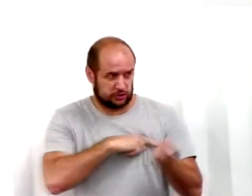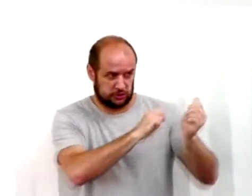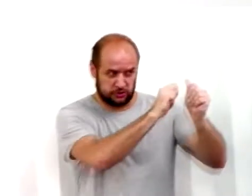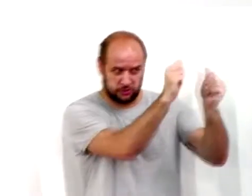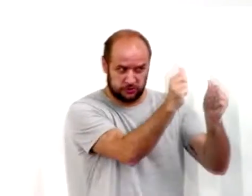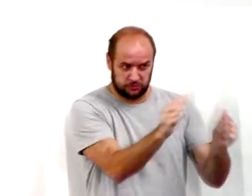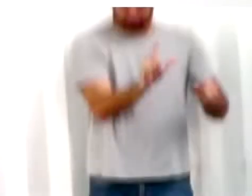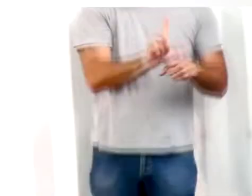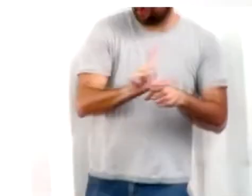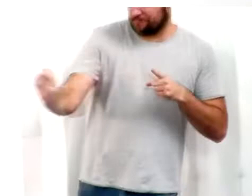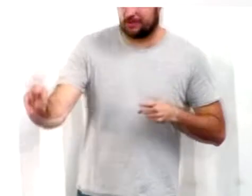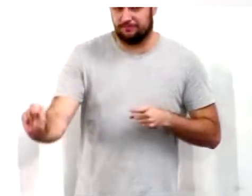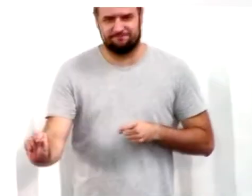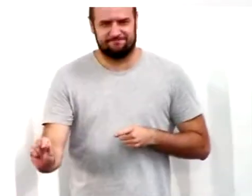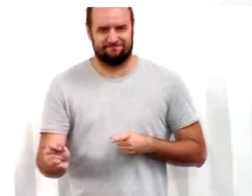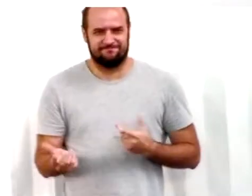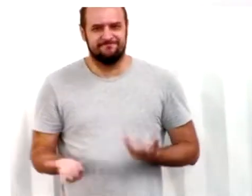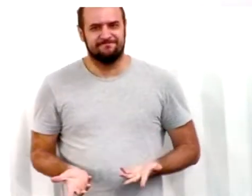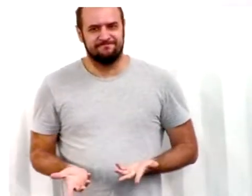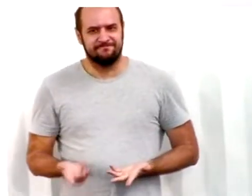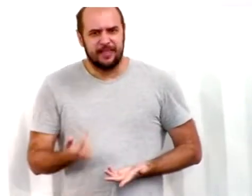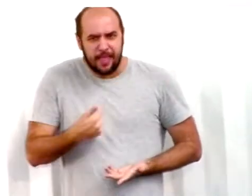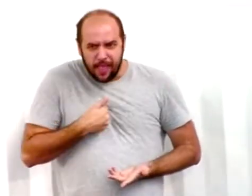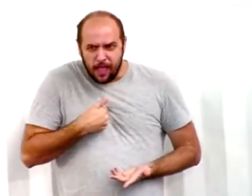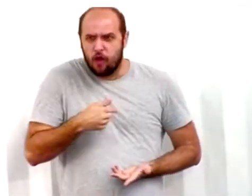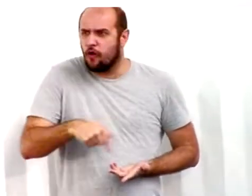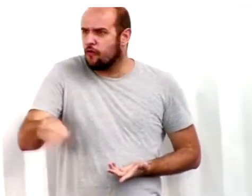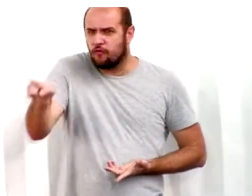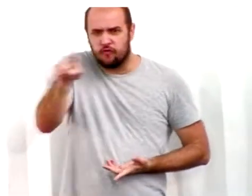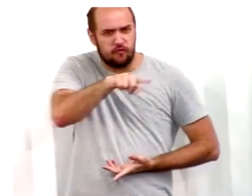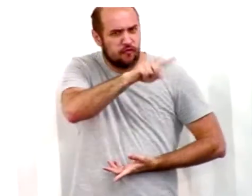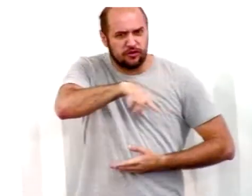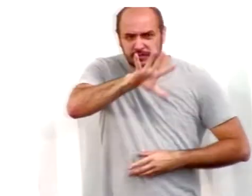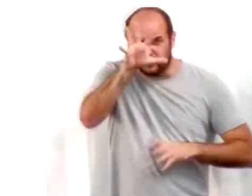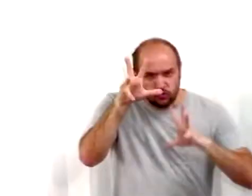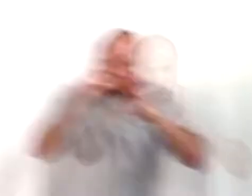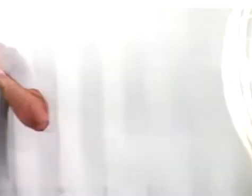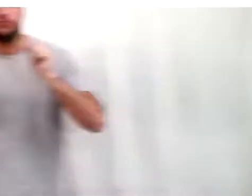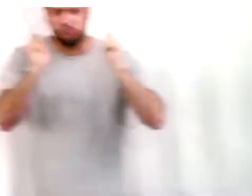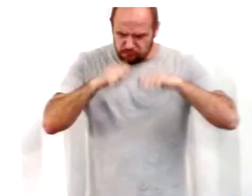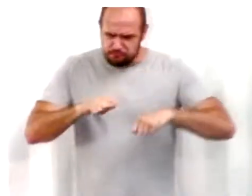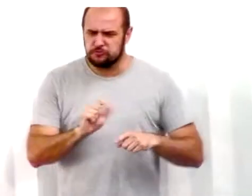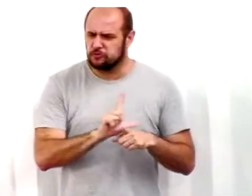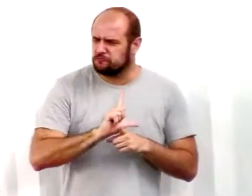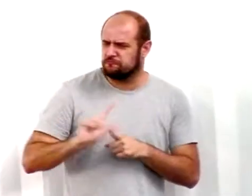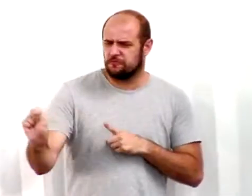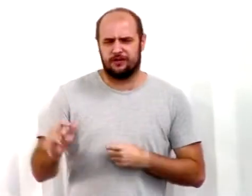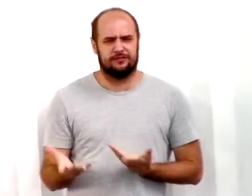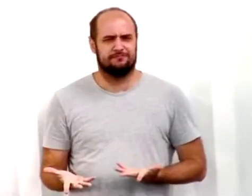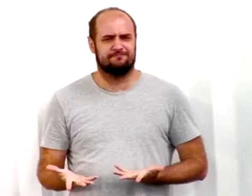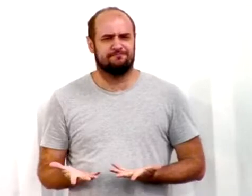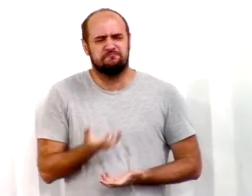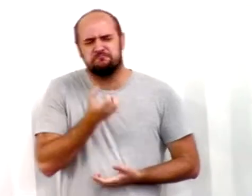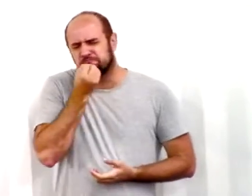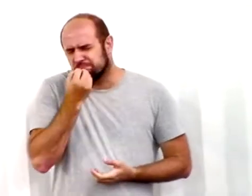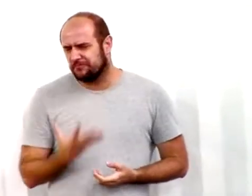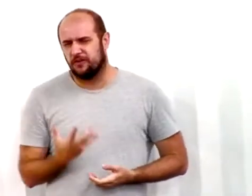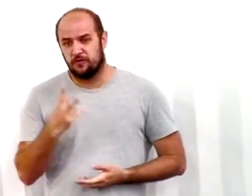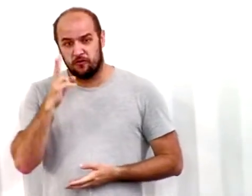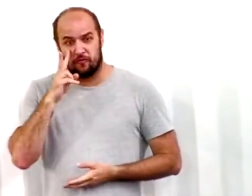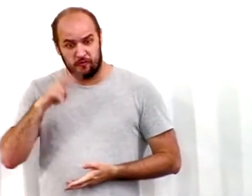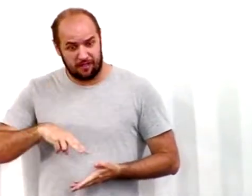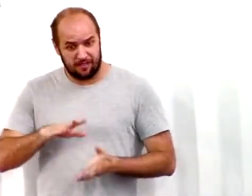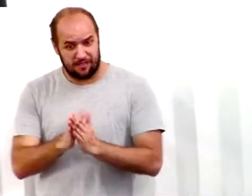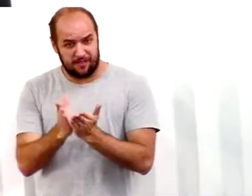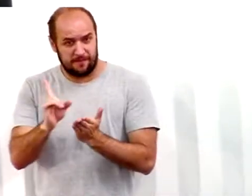idolatria. Como eu e você podemos fugir da idolatria. Que coisa maravilhosa. Veja aí os versículos